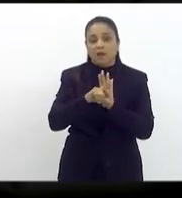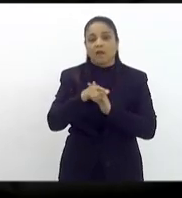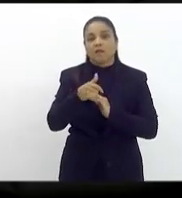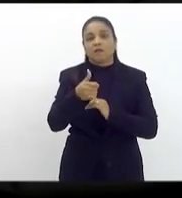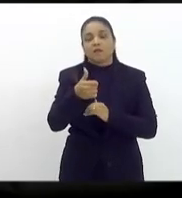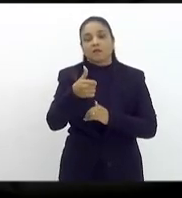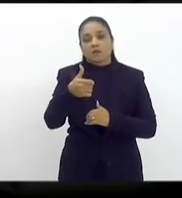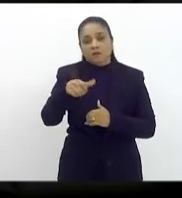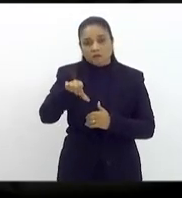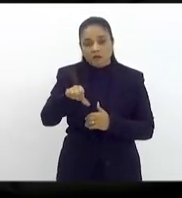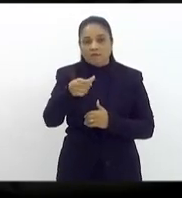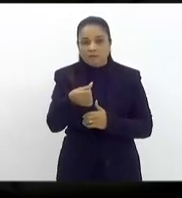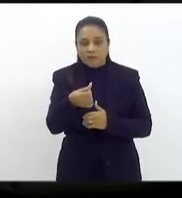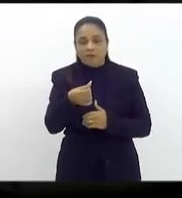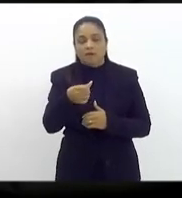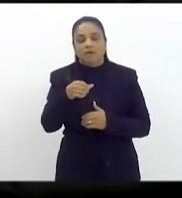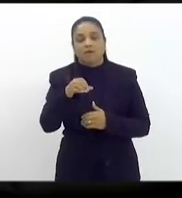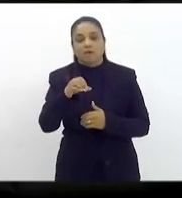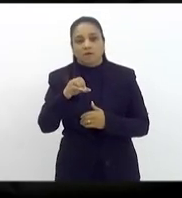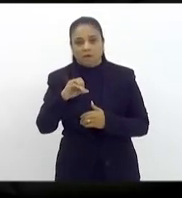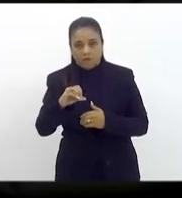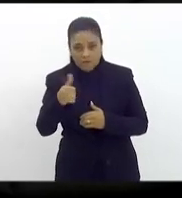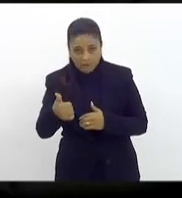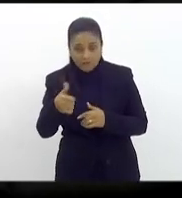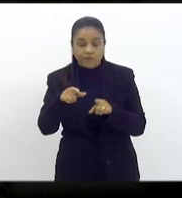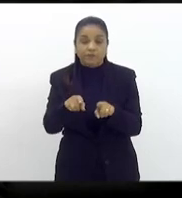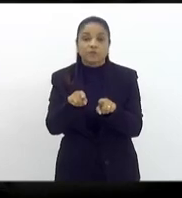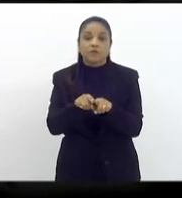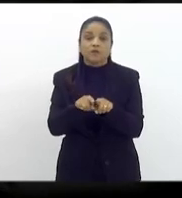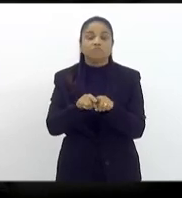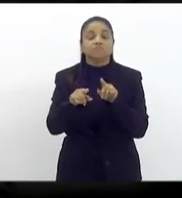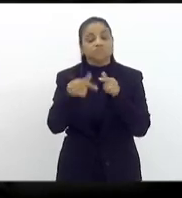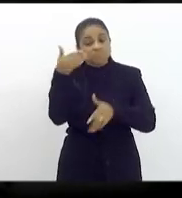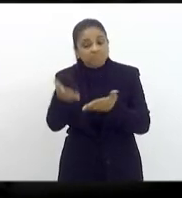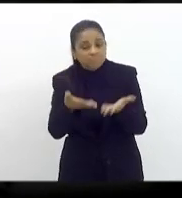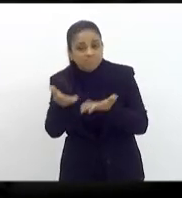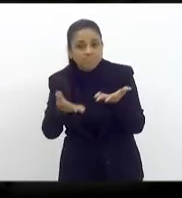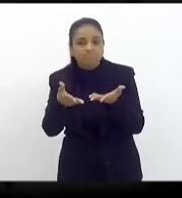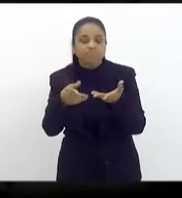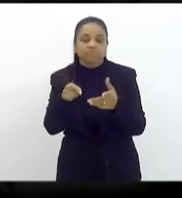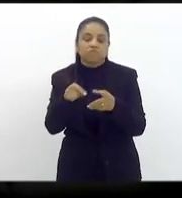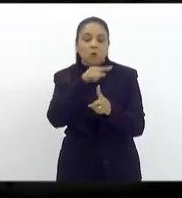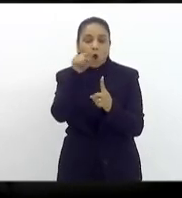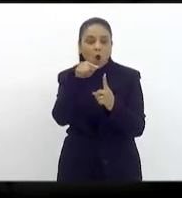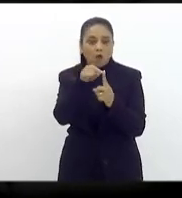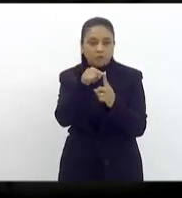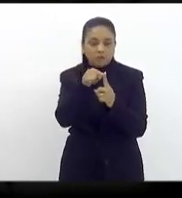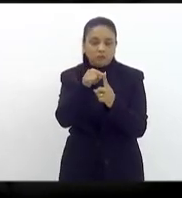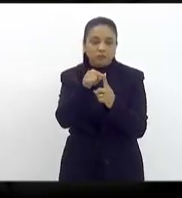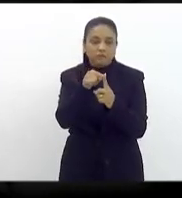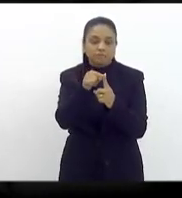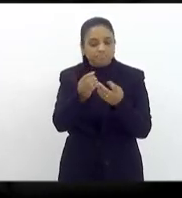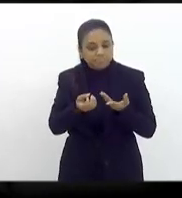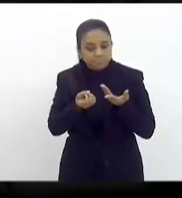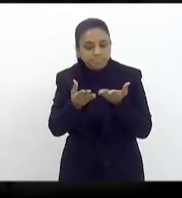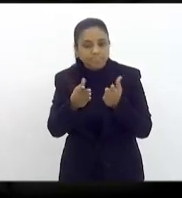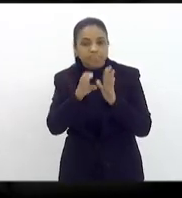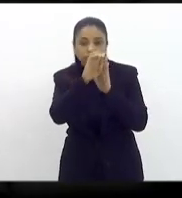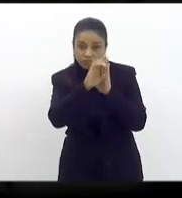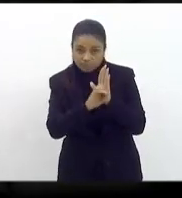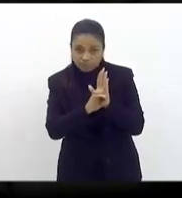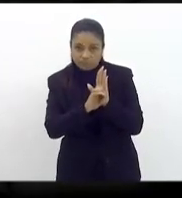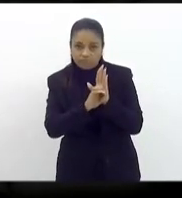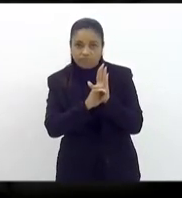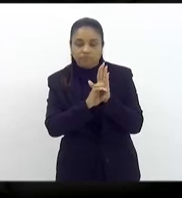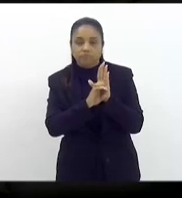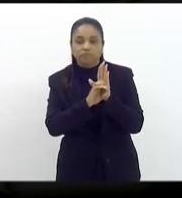Sendo. Desde que o serviço atenda às suas finalidades, esteja está previsto no estatuto, e apenas